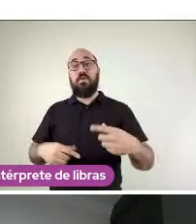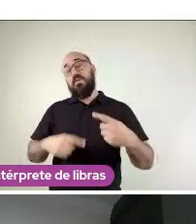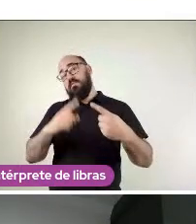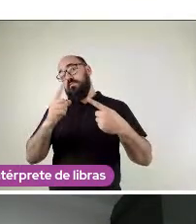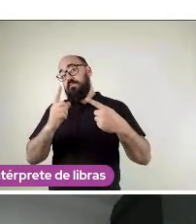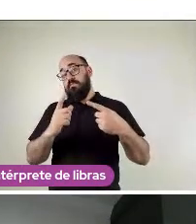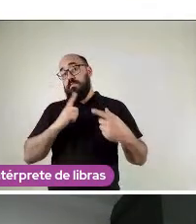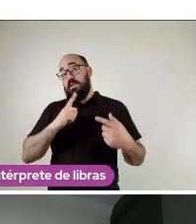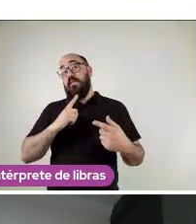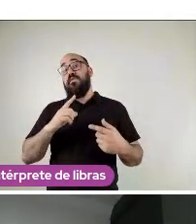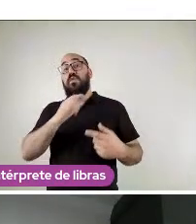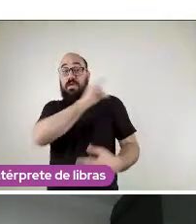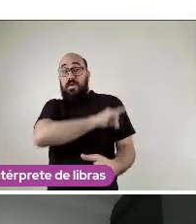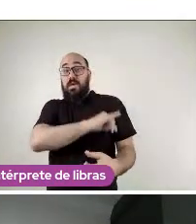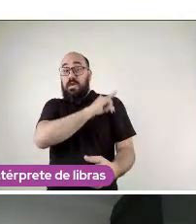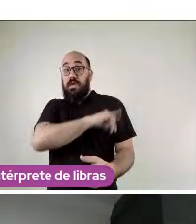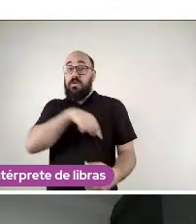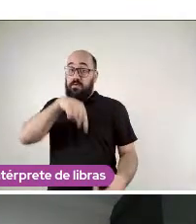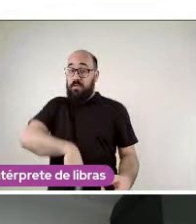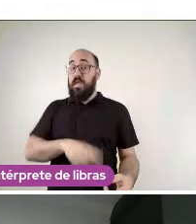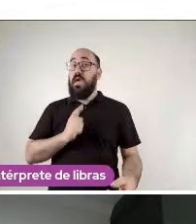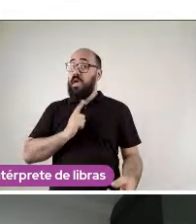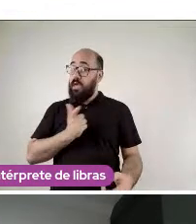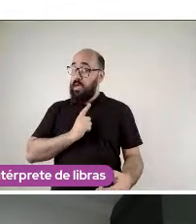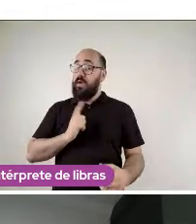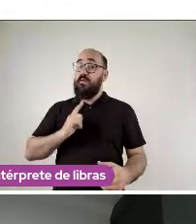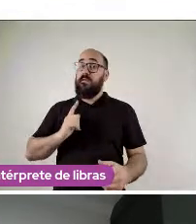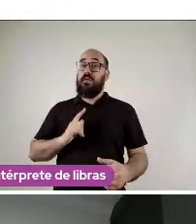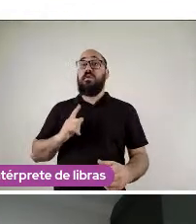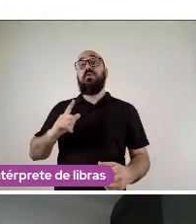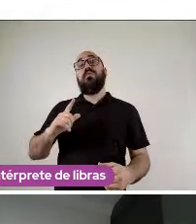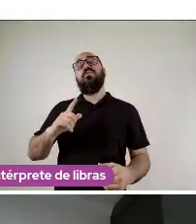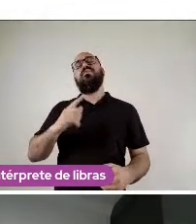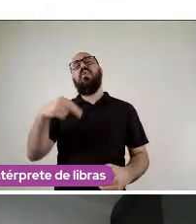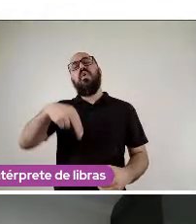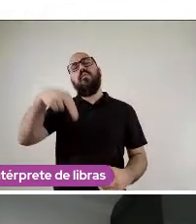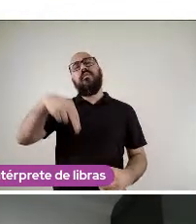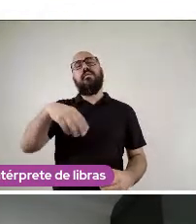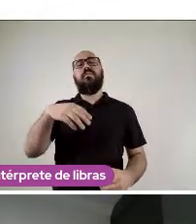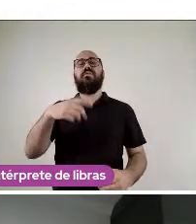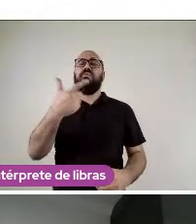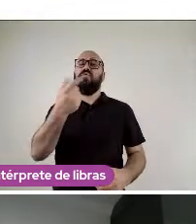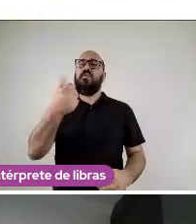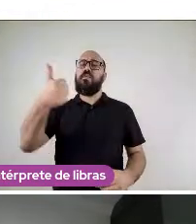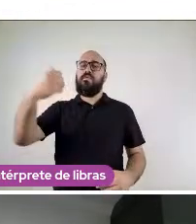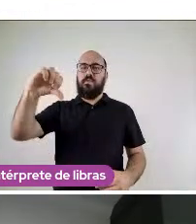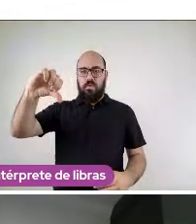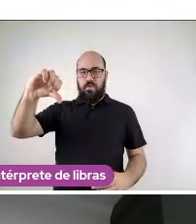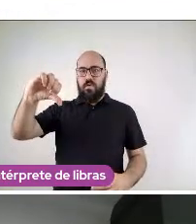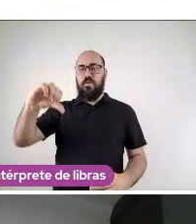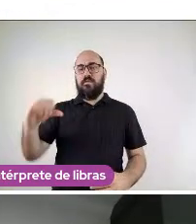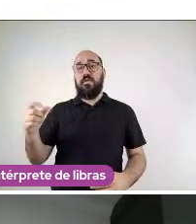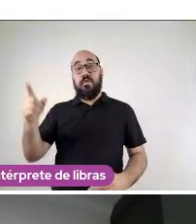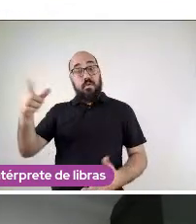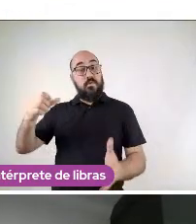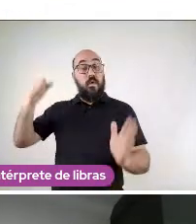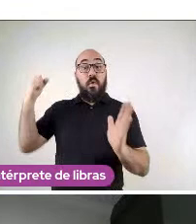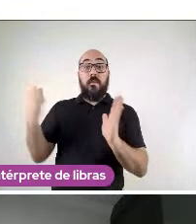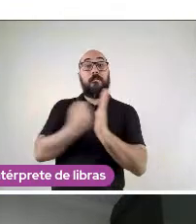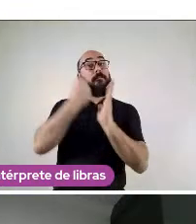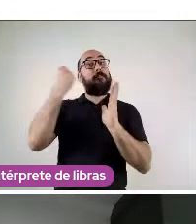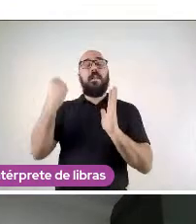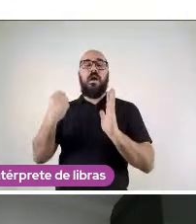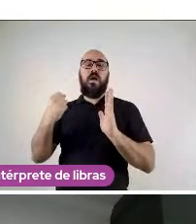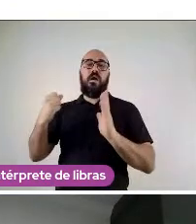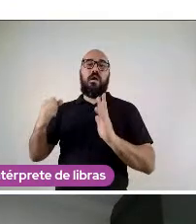que foi o Seminário Regional do Atlântico Sul, em novembro de 2019. Então, ali foi um marco de mobilização de